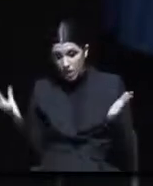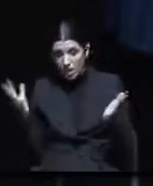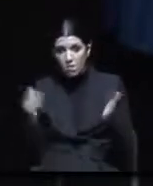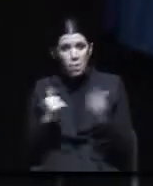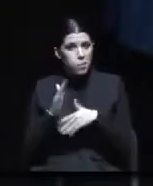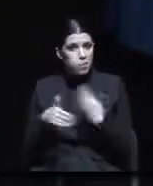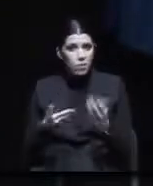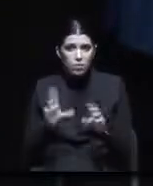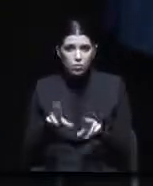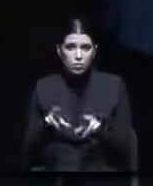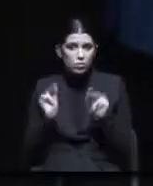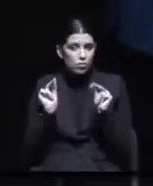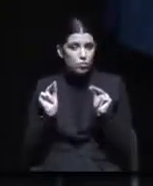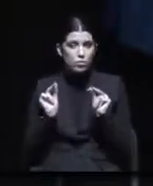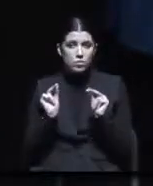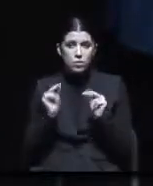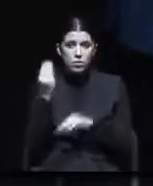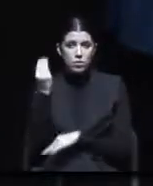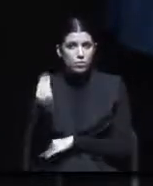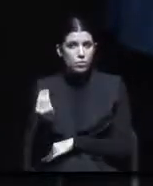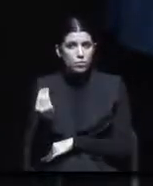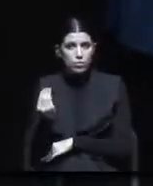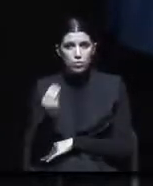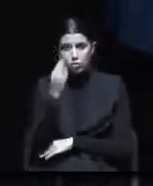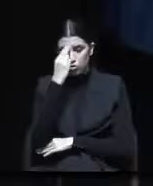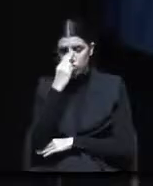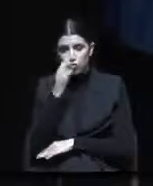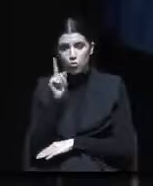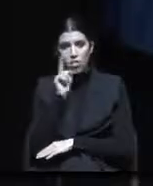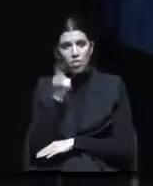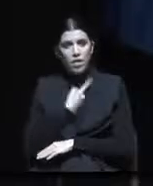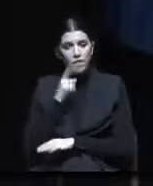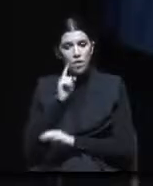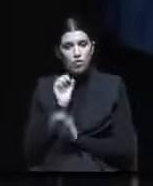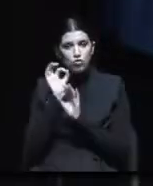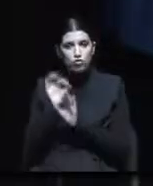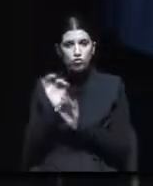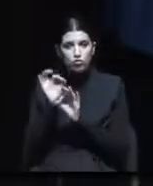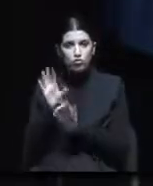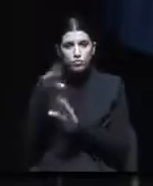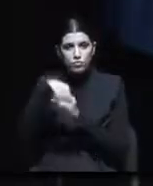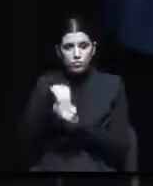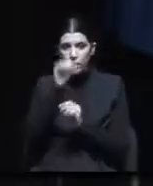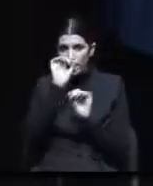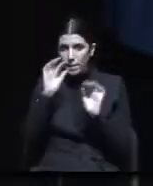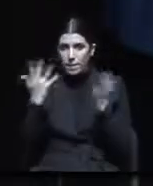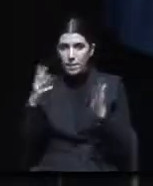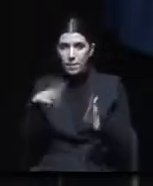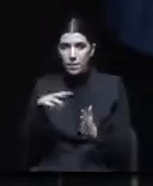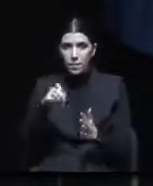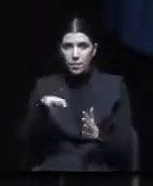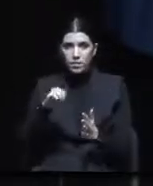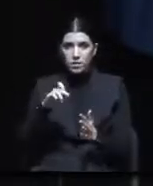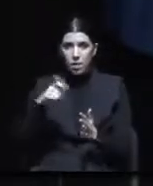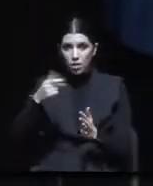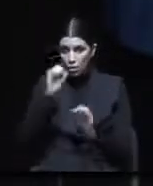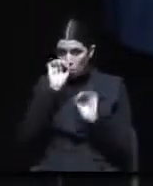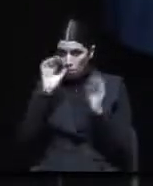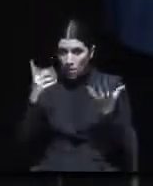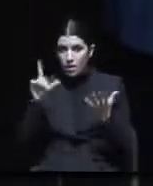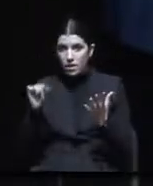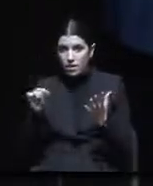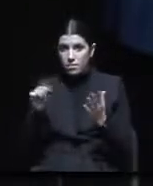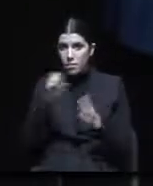é património municipal histórico que deve ser preservado e que se insere no Parque Florestal de Monsanto, também é um património de